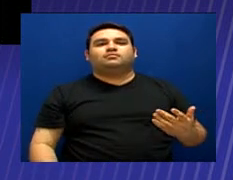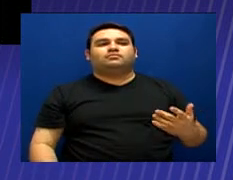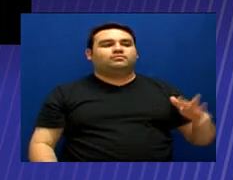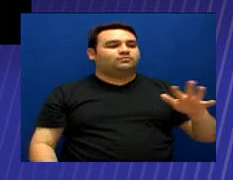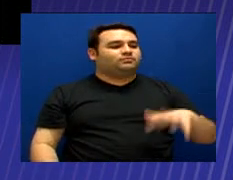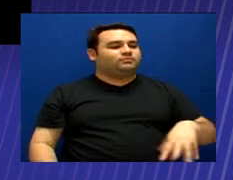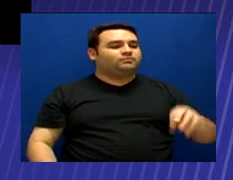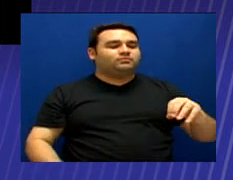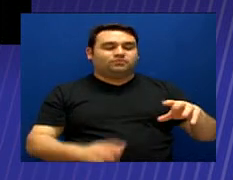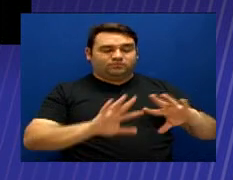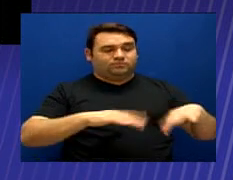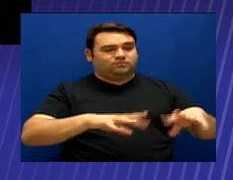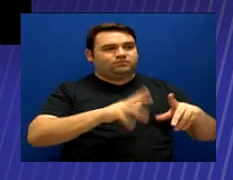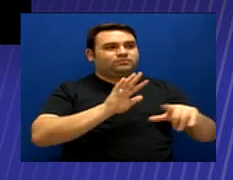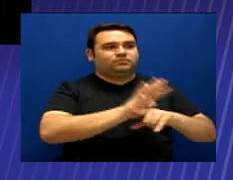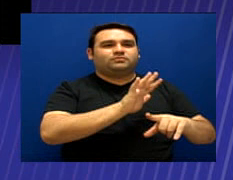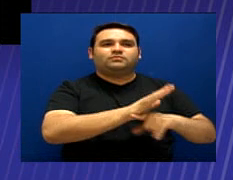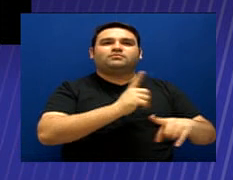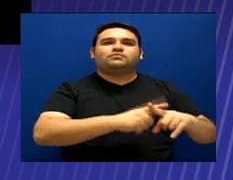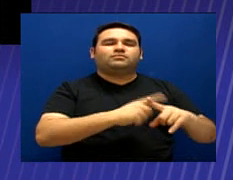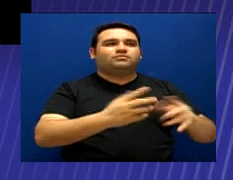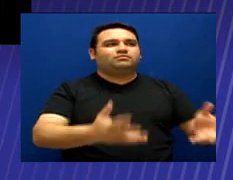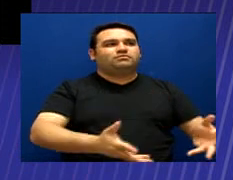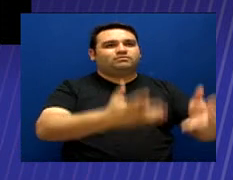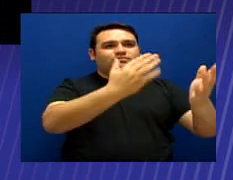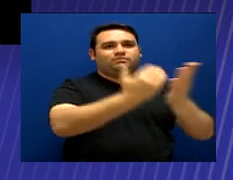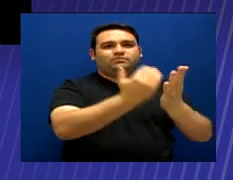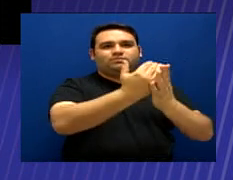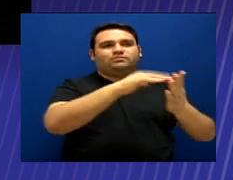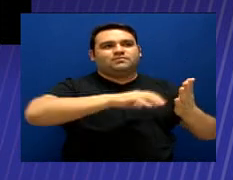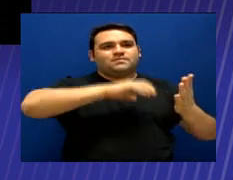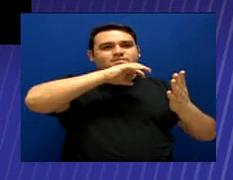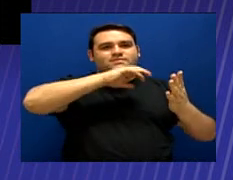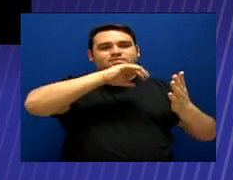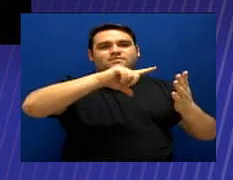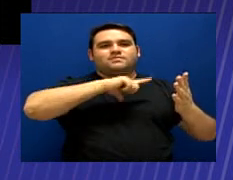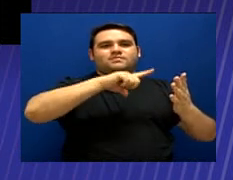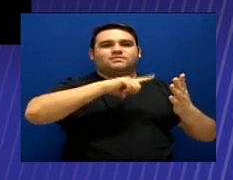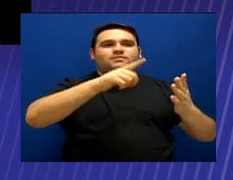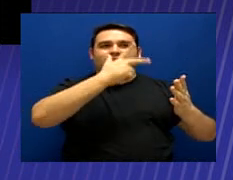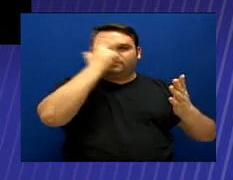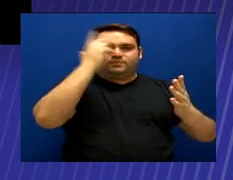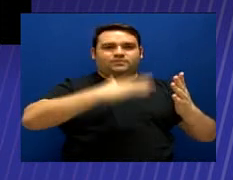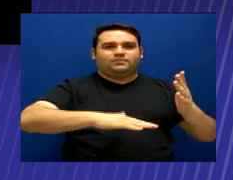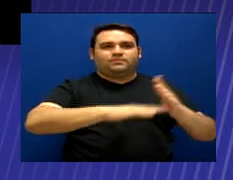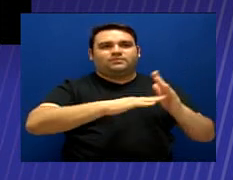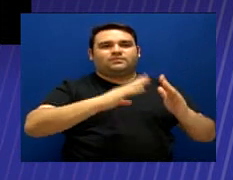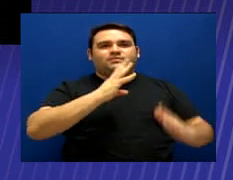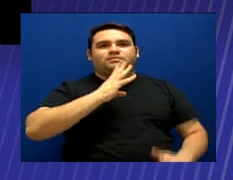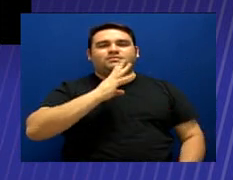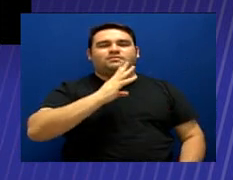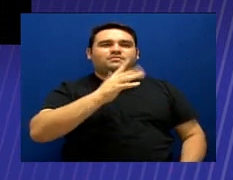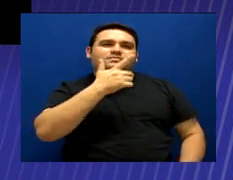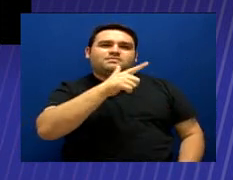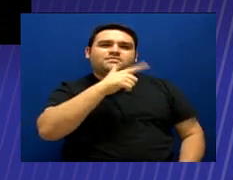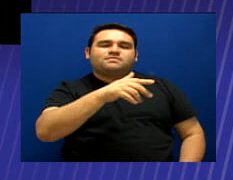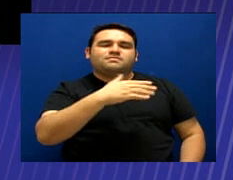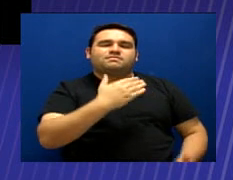como um todo, a participarem para elevar a causa animal, né, para a gente conseguir mais